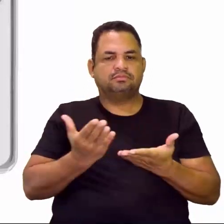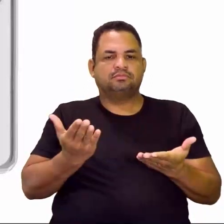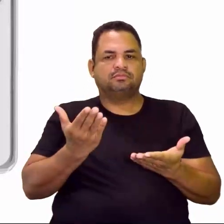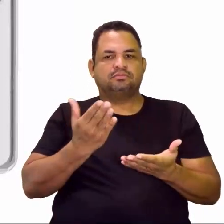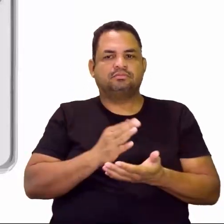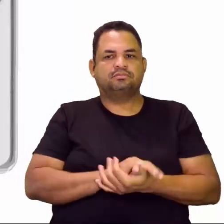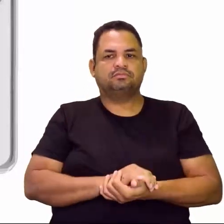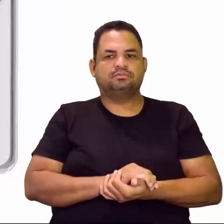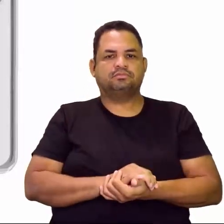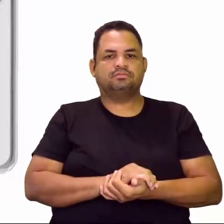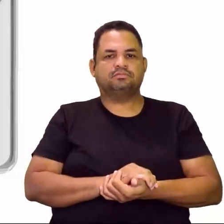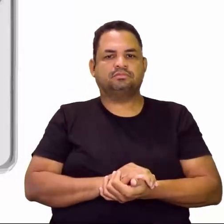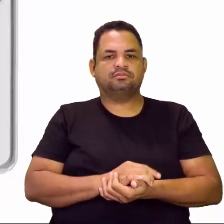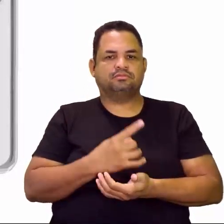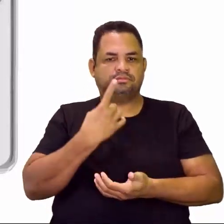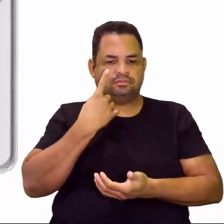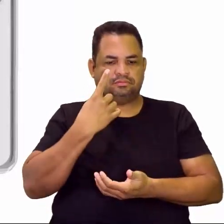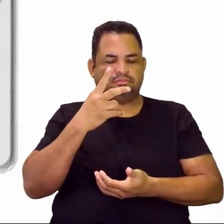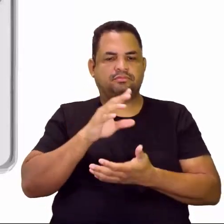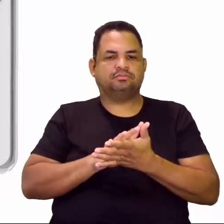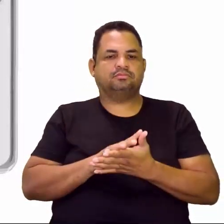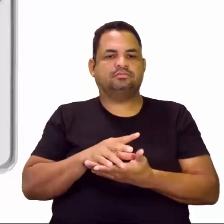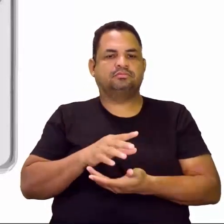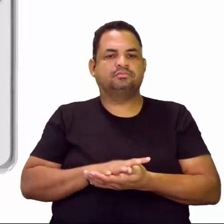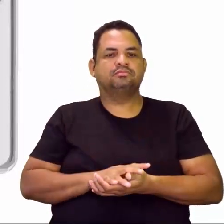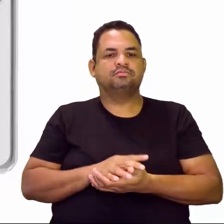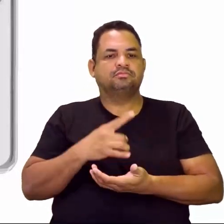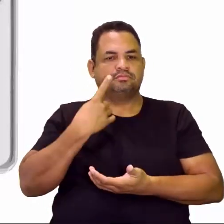nessa aula a gente vai